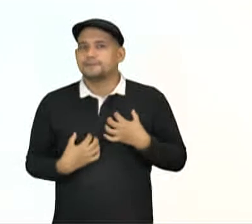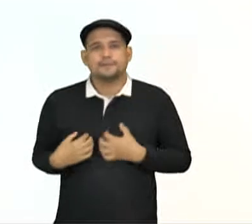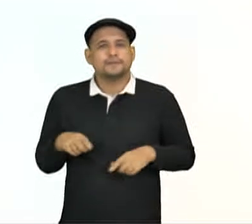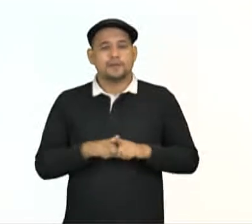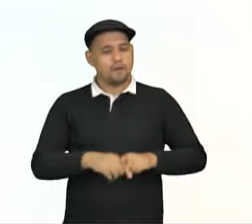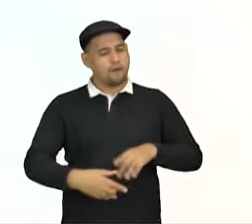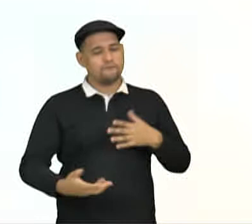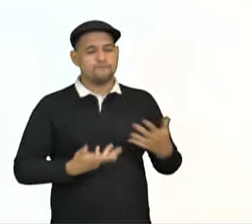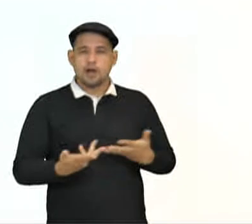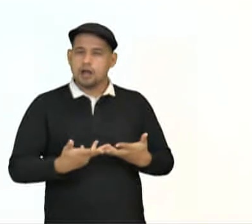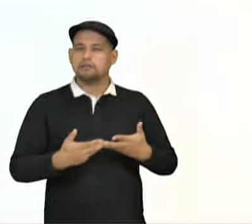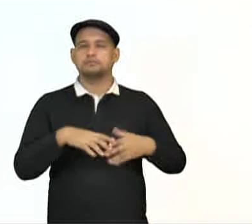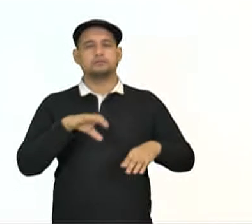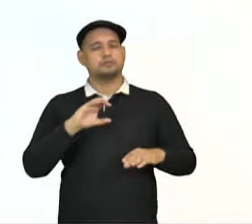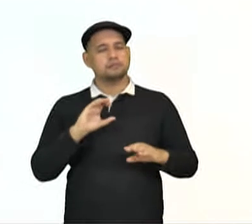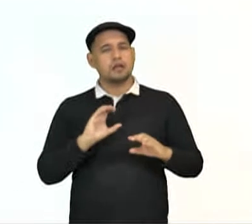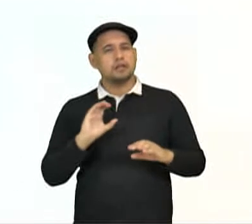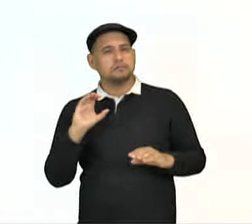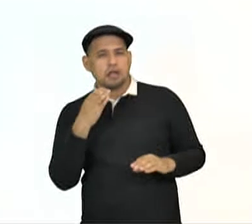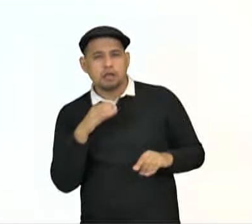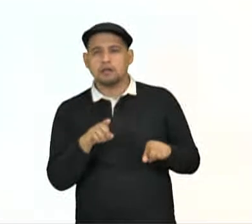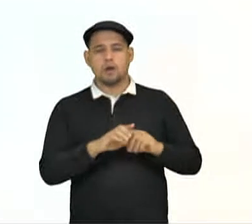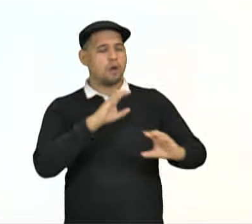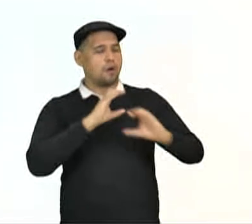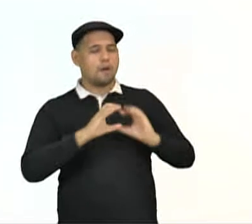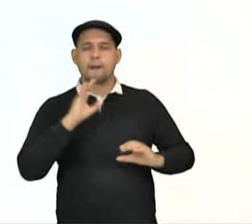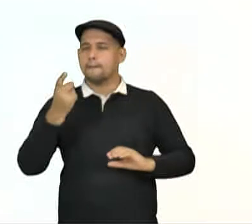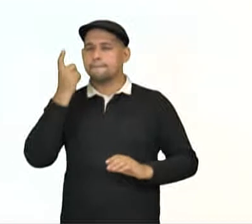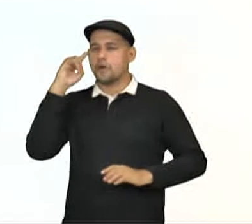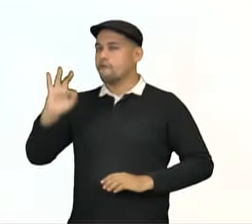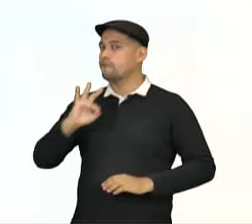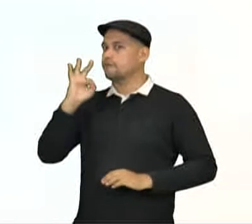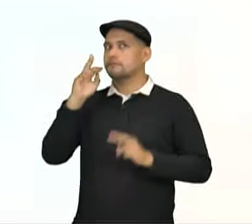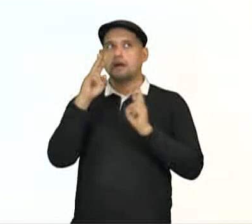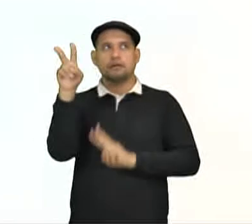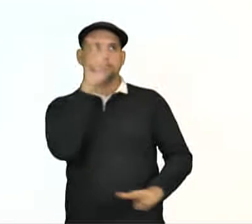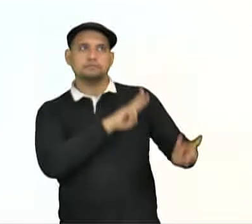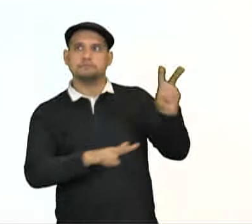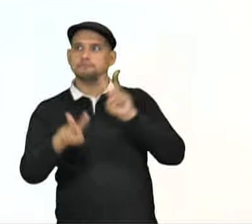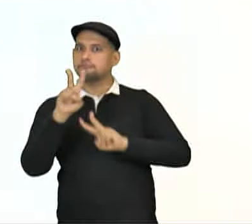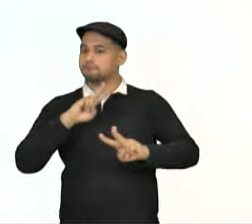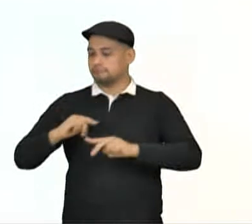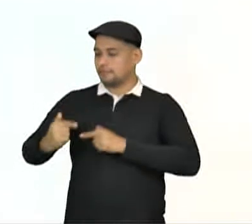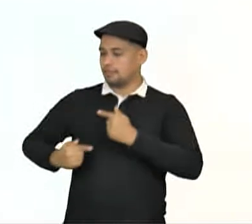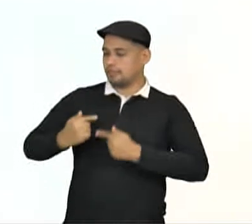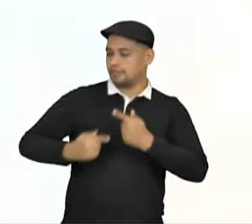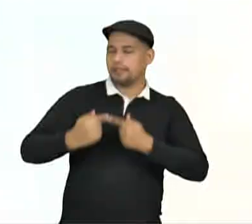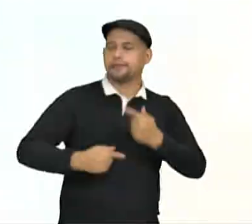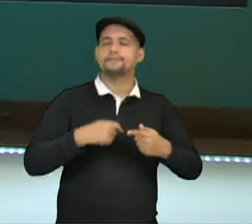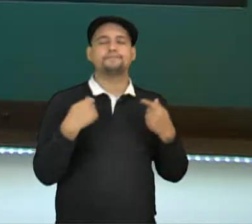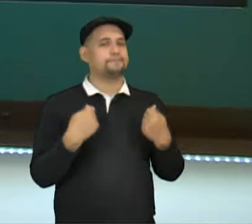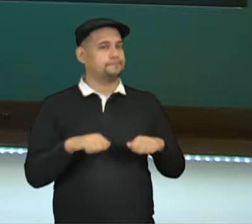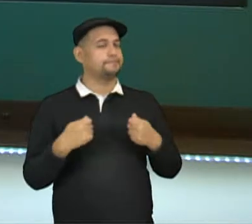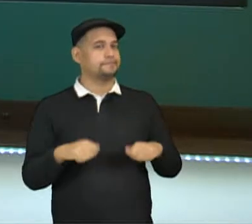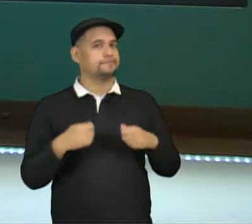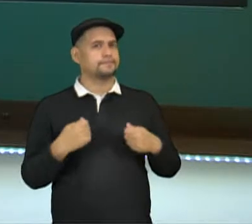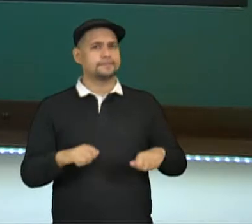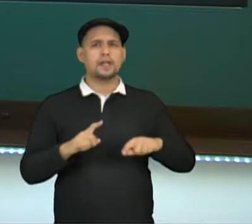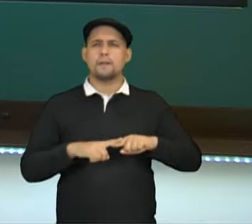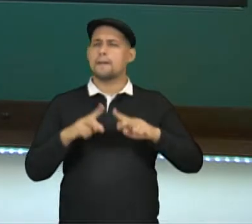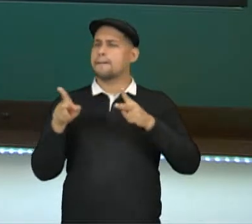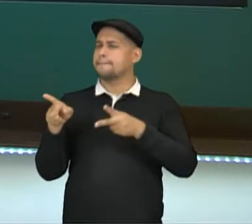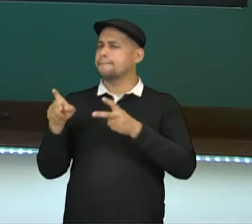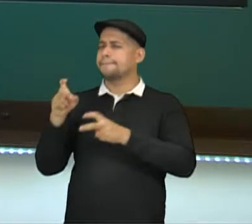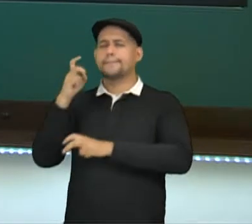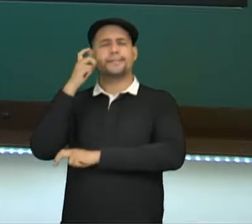velocidade, ciência e comunicação, veio a tecnologia industrial como futuro no mundo e, na sua visão, combater a tradição seria o primeiro passo. Olha a